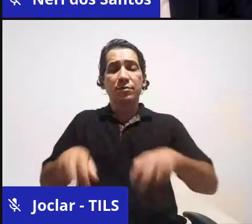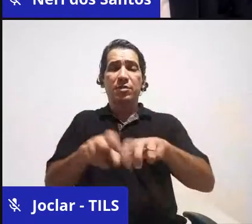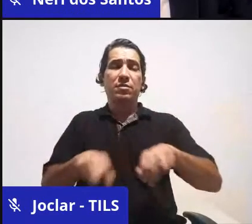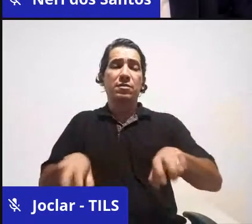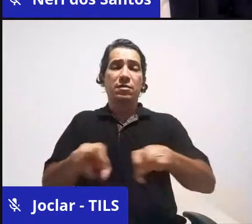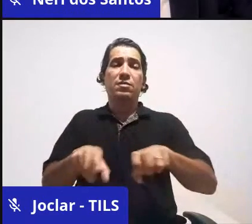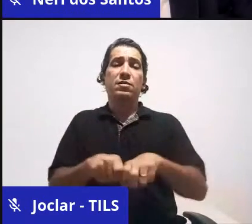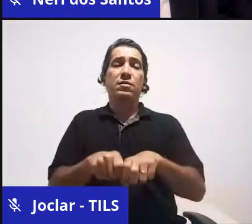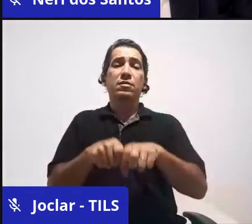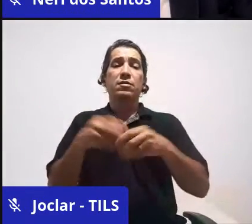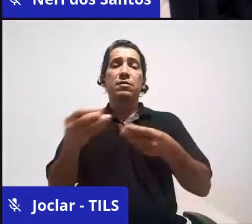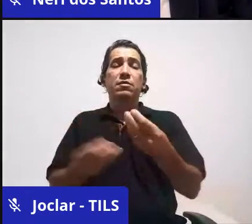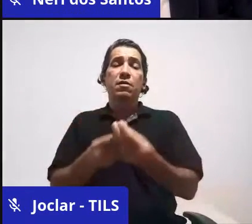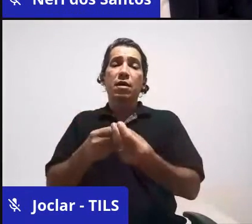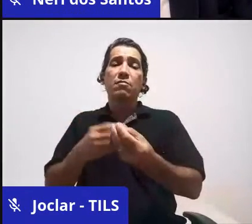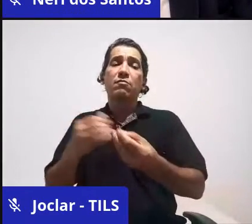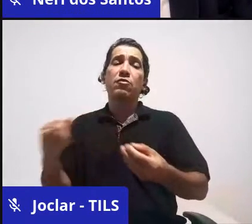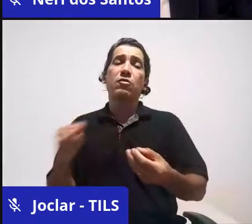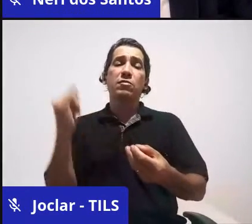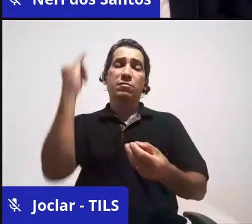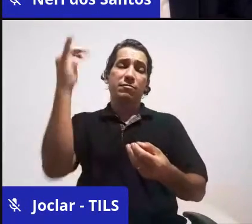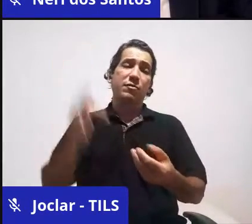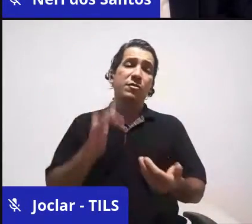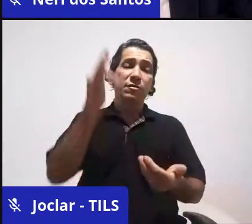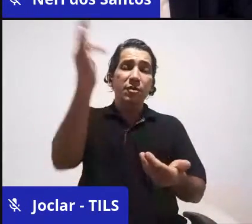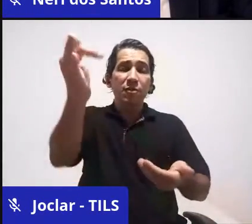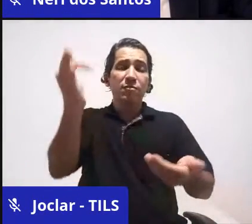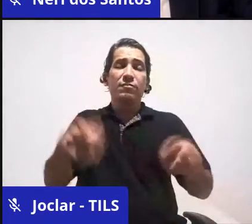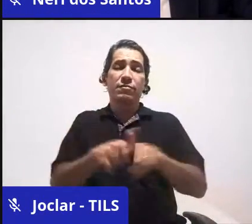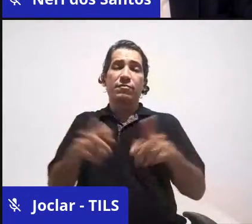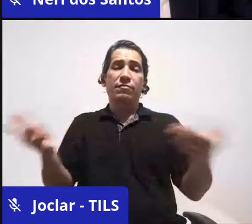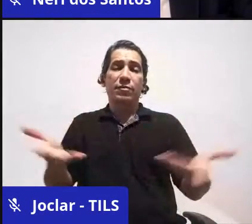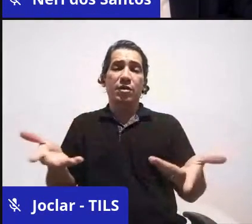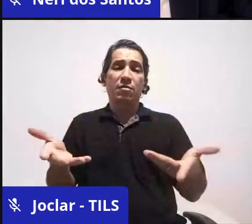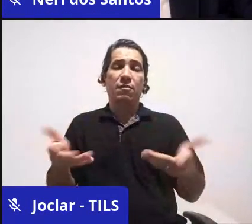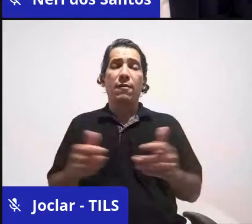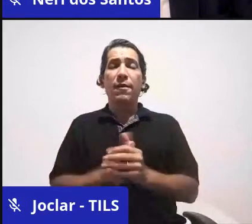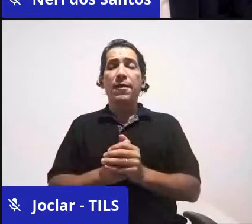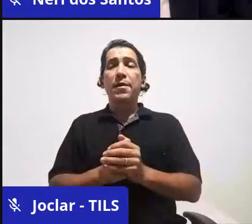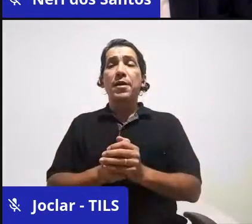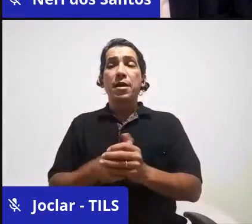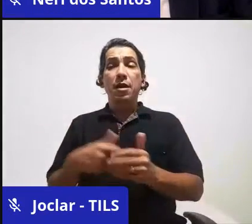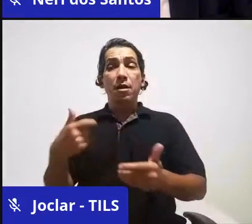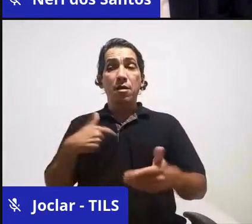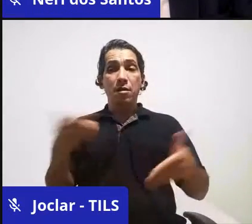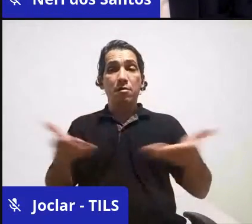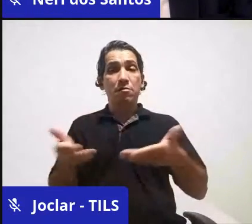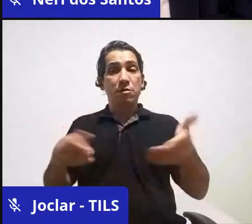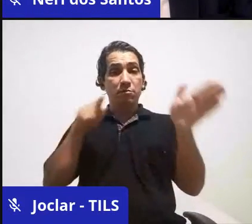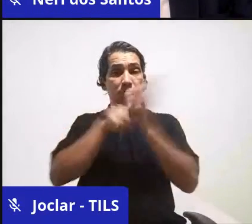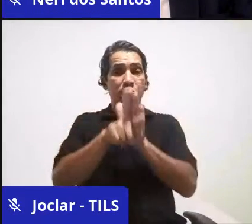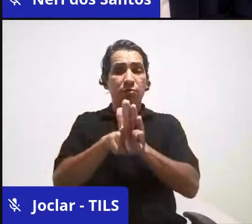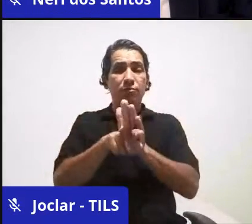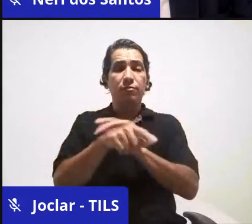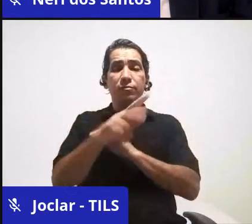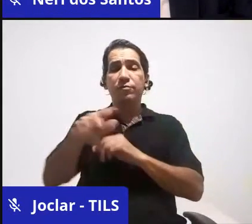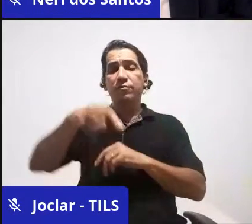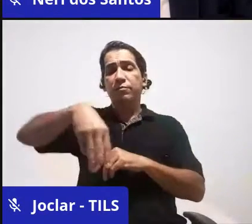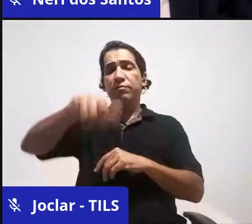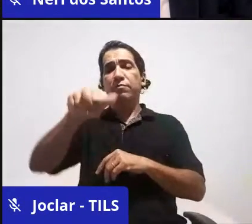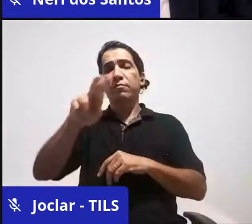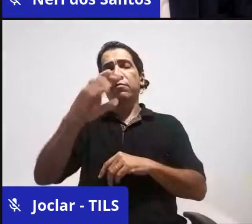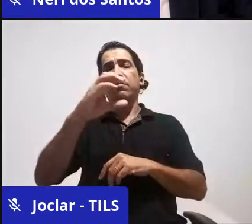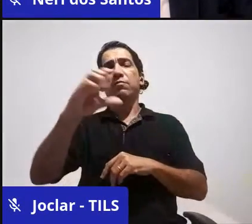eu vou começar de trás para frente, eu vou fazer uma pergunta para o Marcelo e para o Rafael. Para o Marcelo, acho que